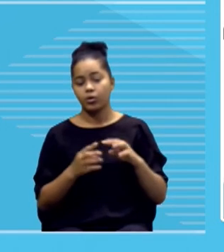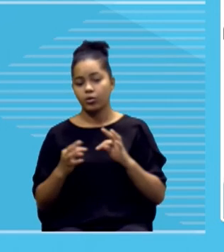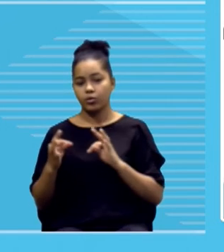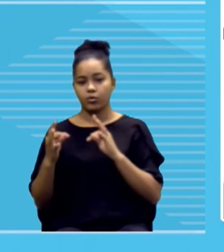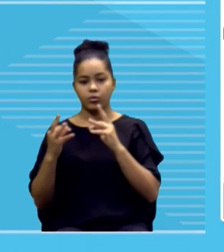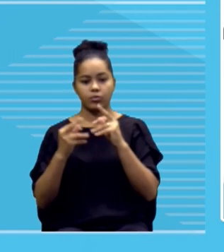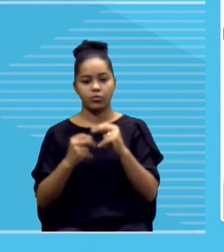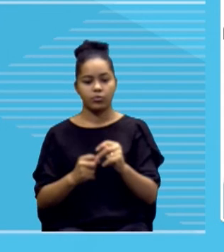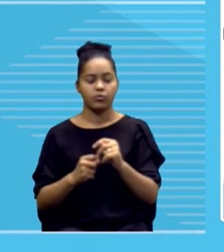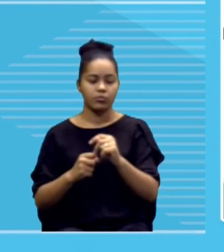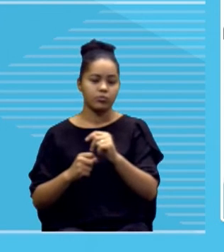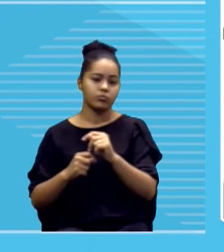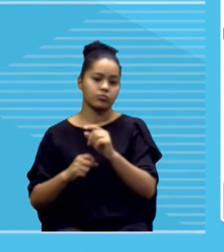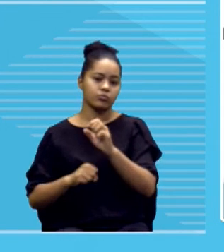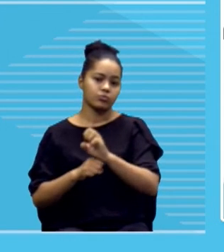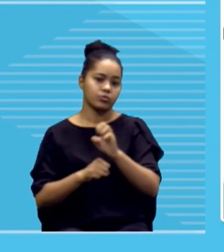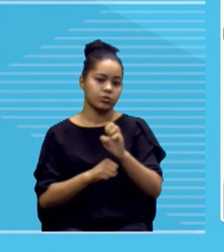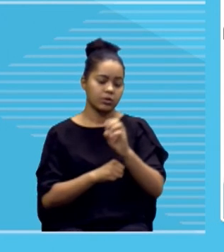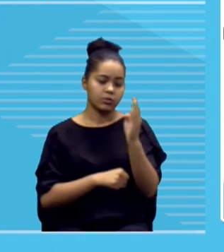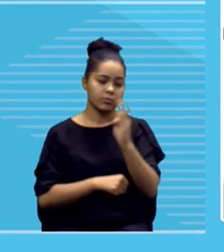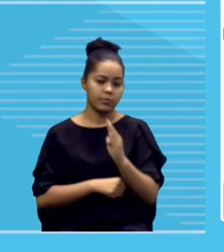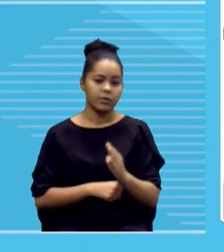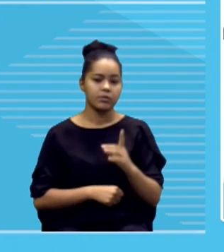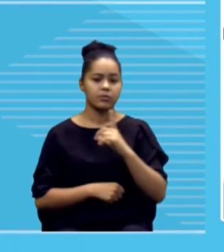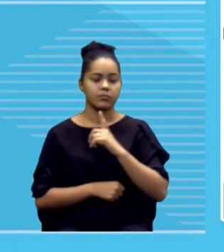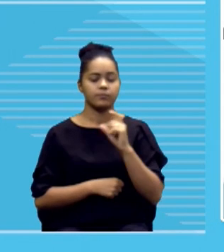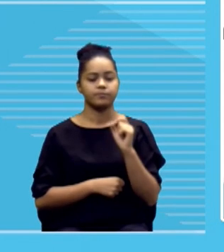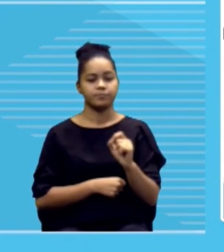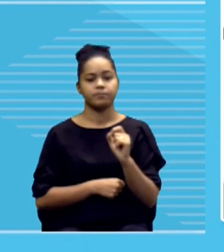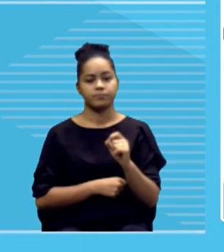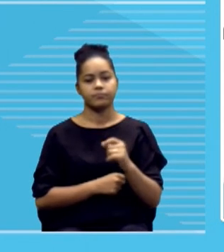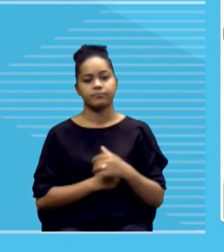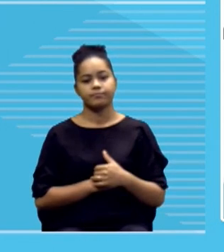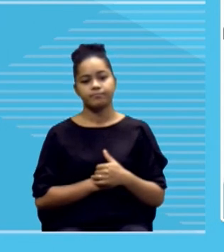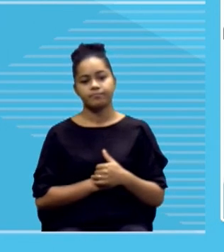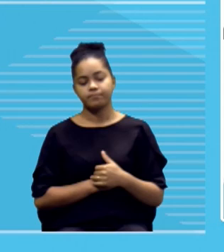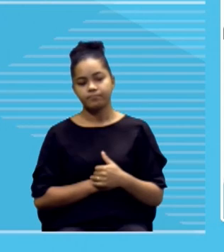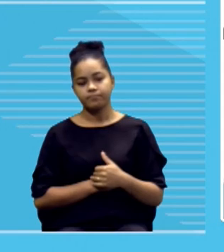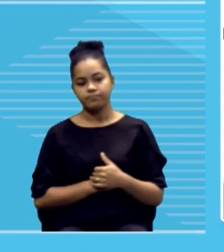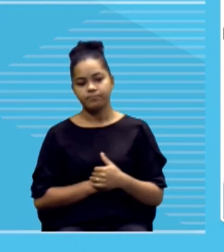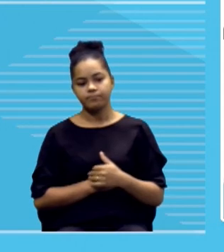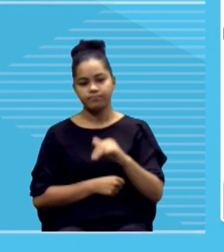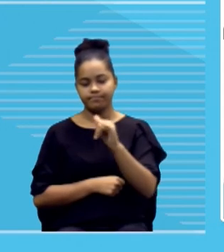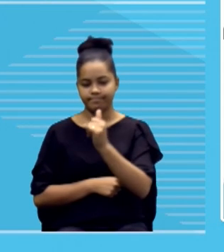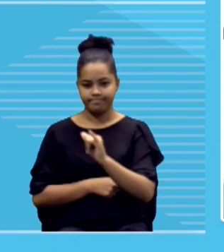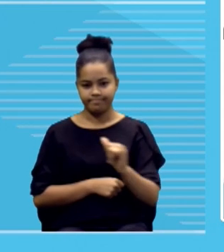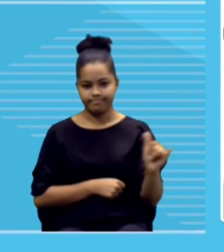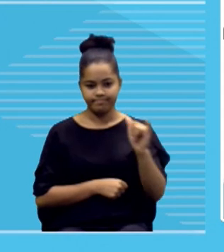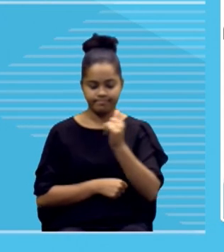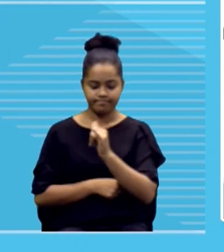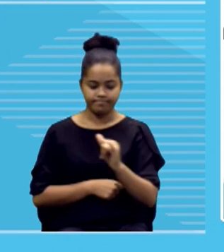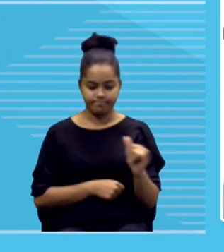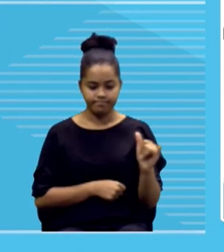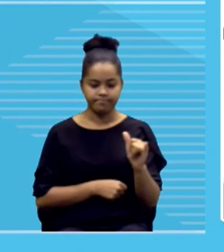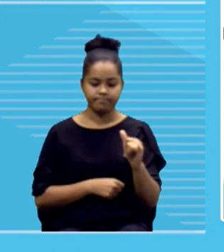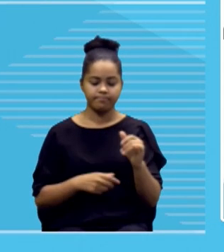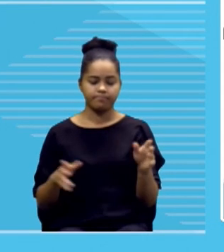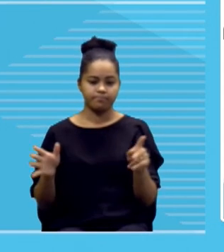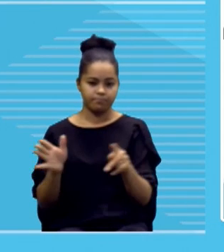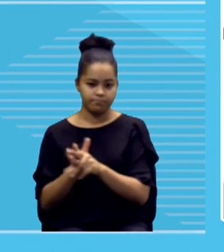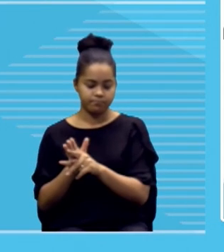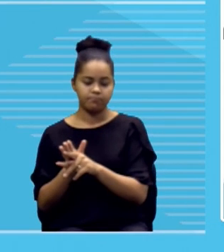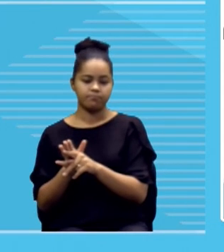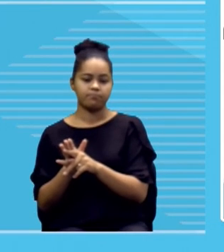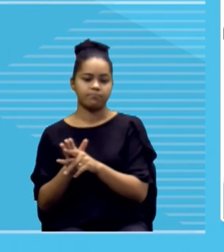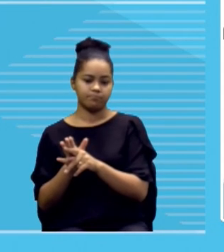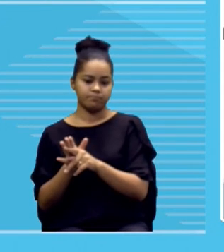tem alguma parte dele absorvido pela rede de distribuição, ou seja, recebe energia de hidrelétrica. Como